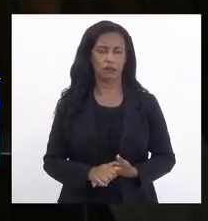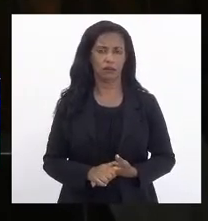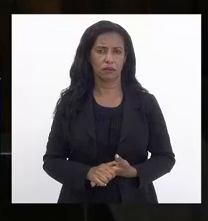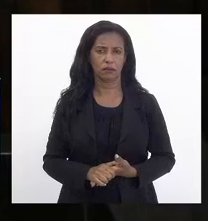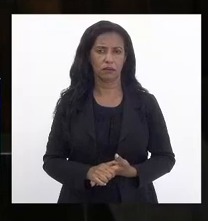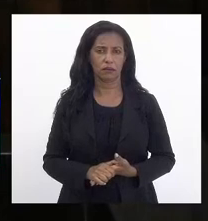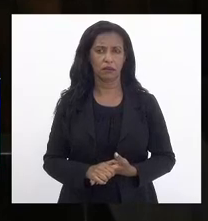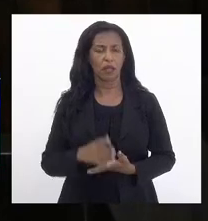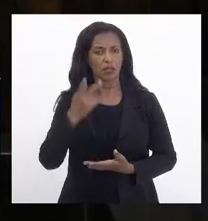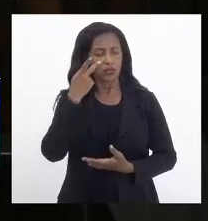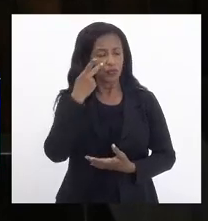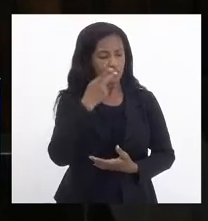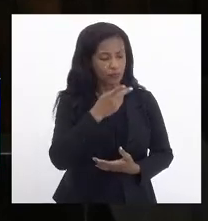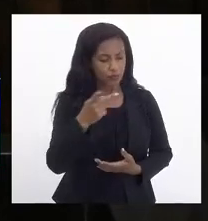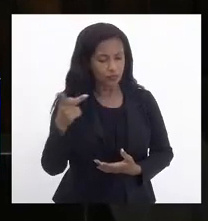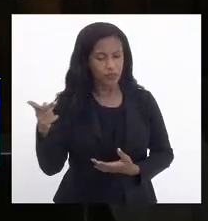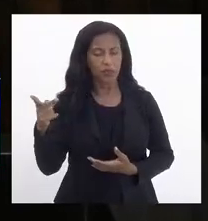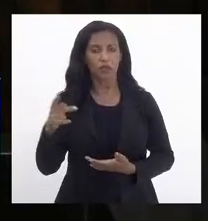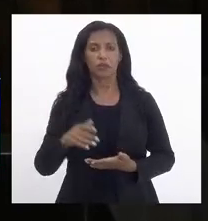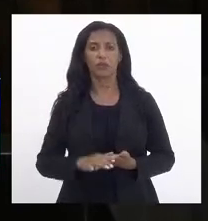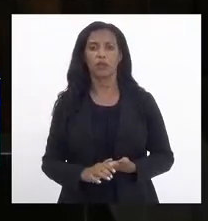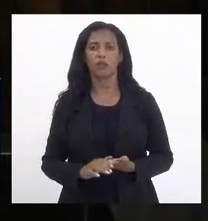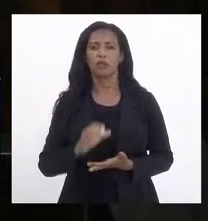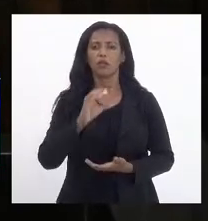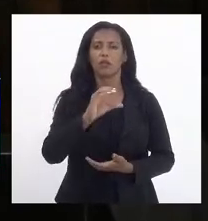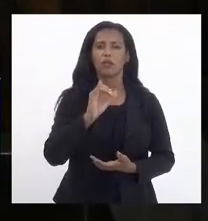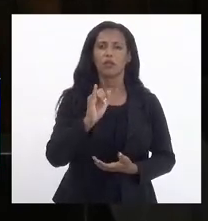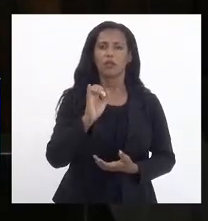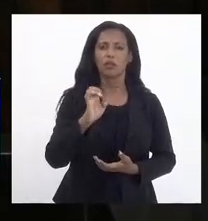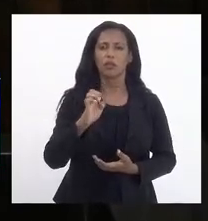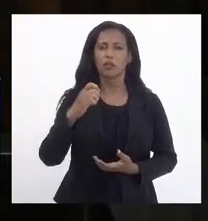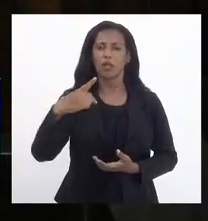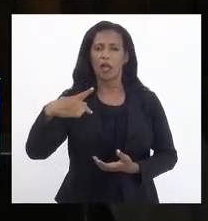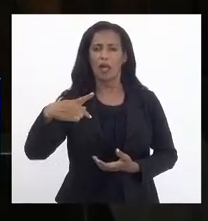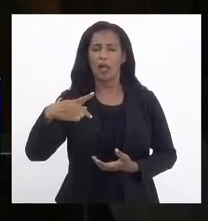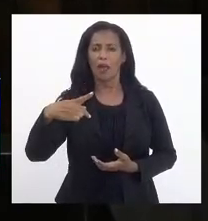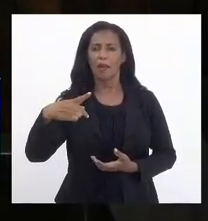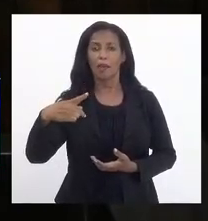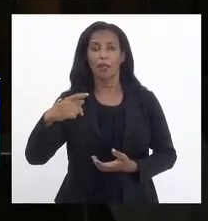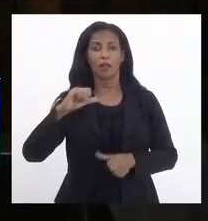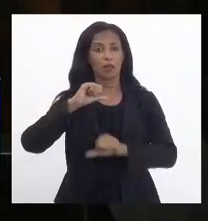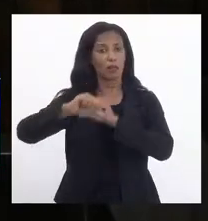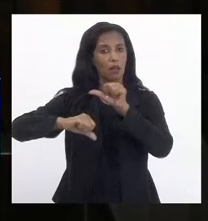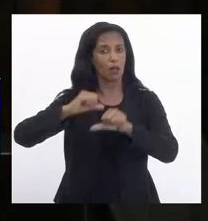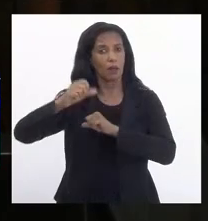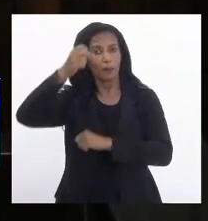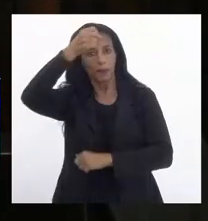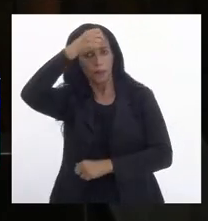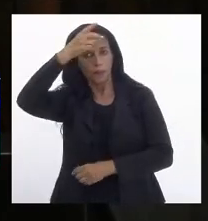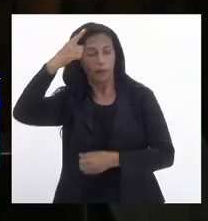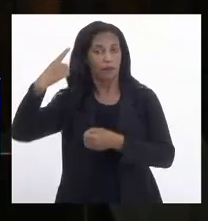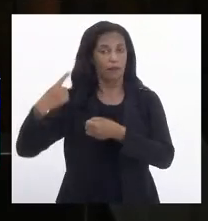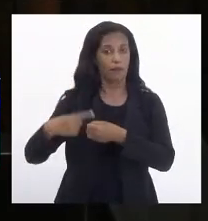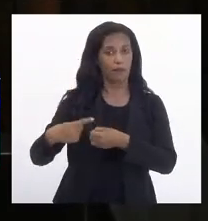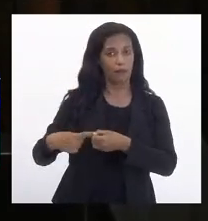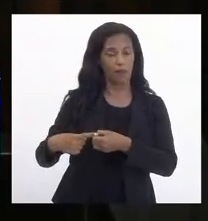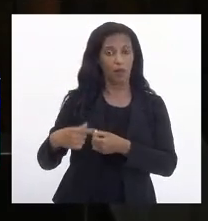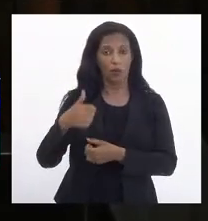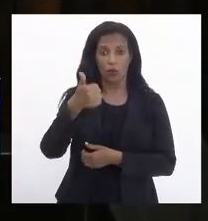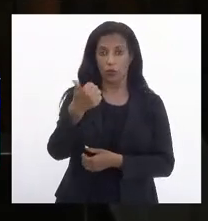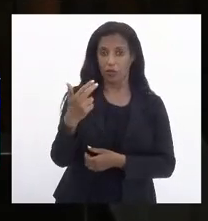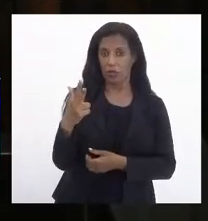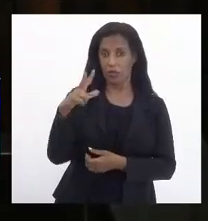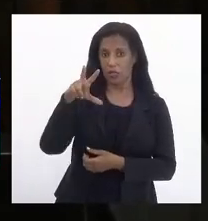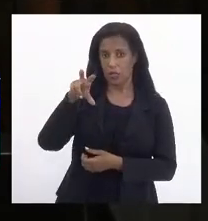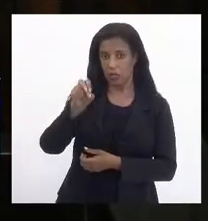A gente visitou o CIEP, que está sendo municipalizado, né? O CIEP 150,